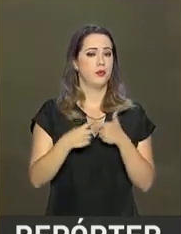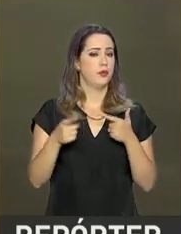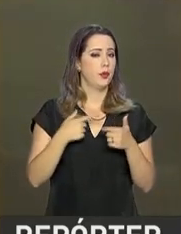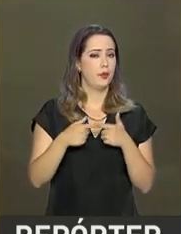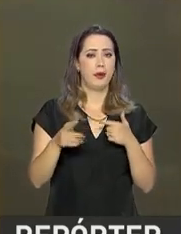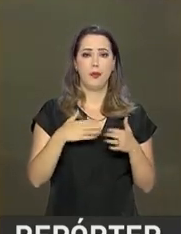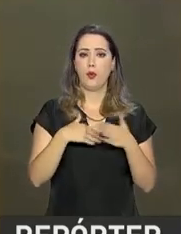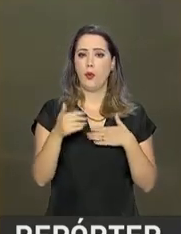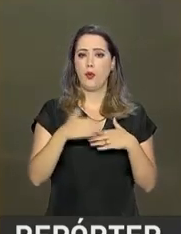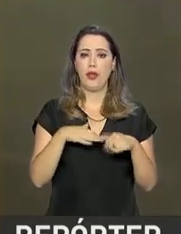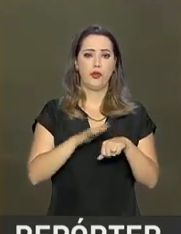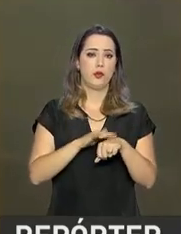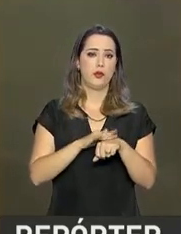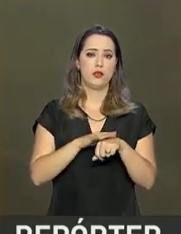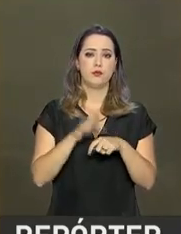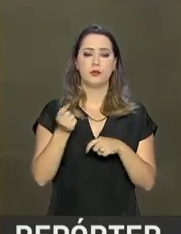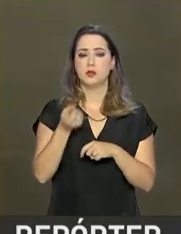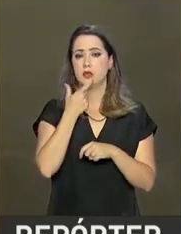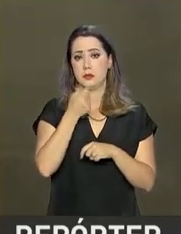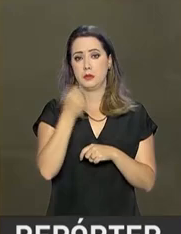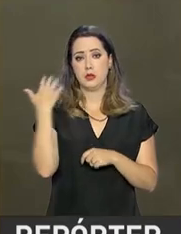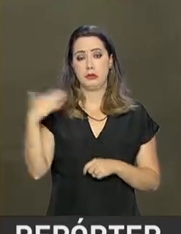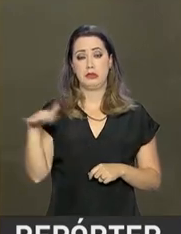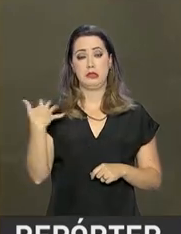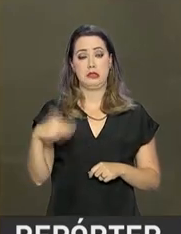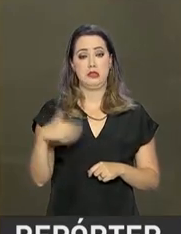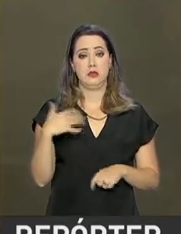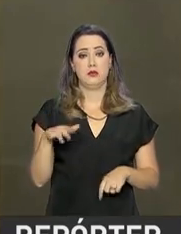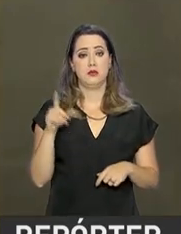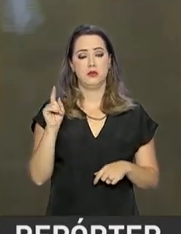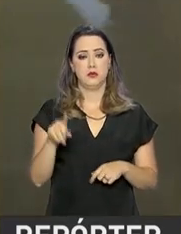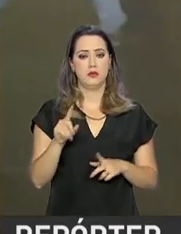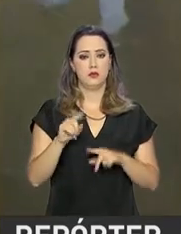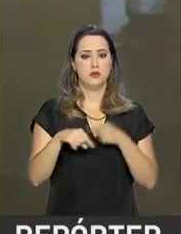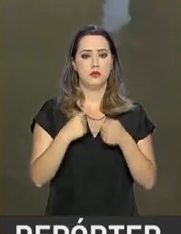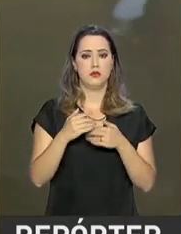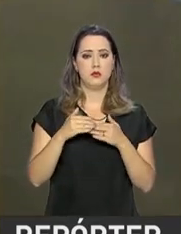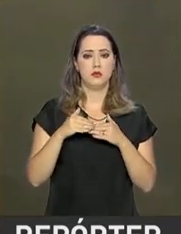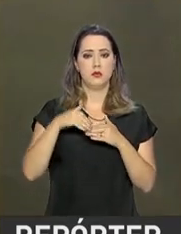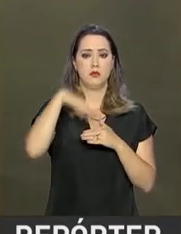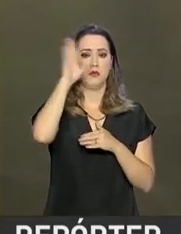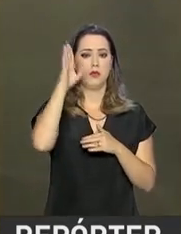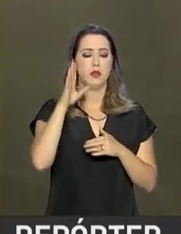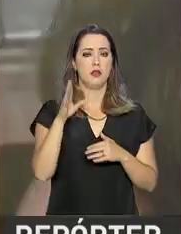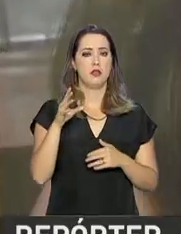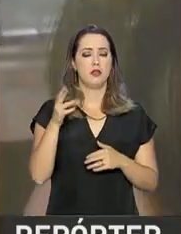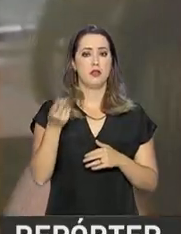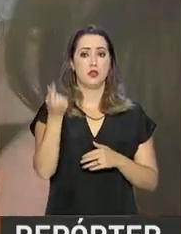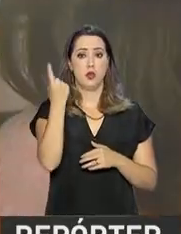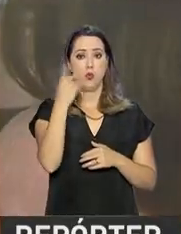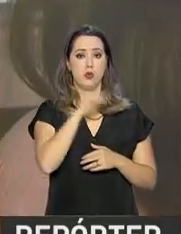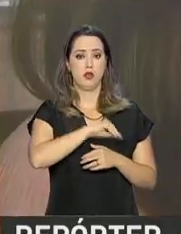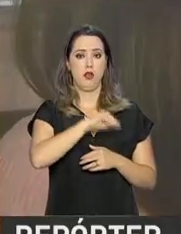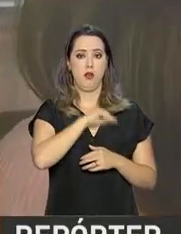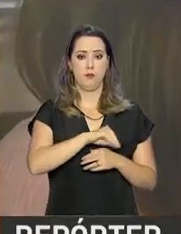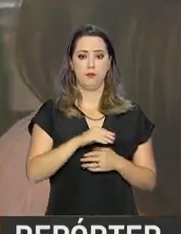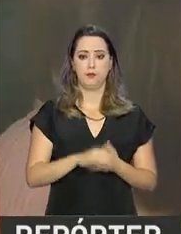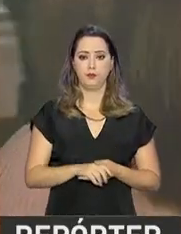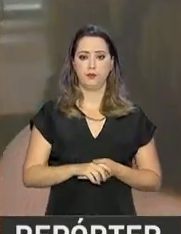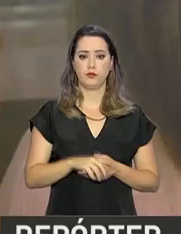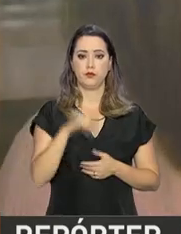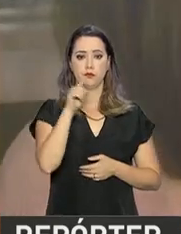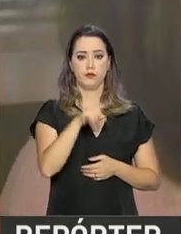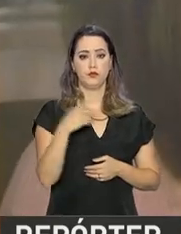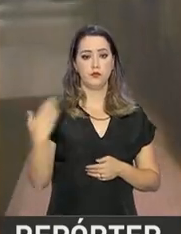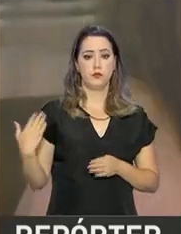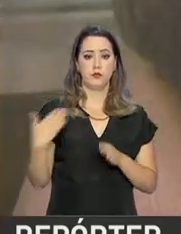alguma coisa, também não consegue na farmácia. E quando consegue, passa do salário mínimo. Estefânia deixou a Venezuela e